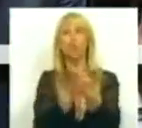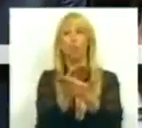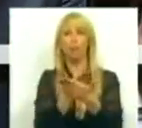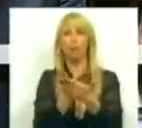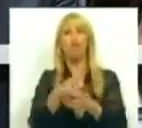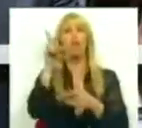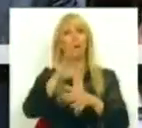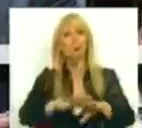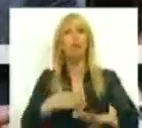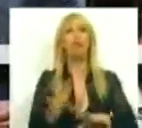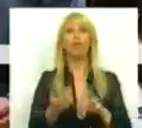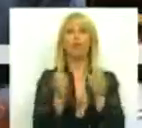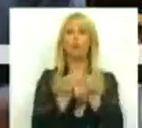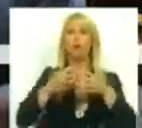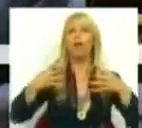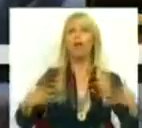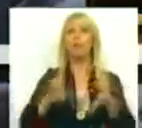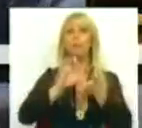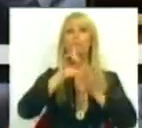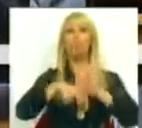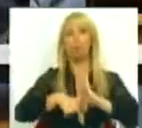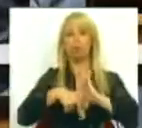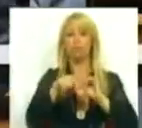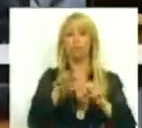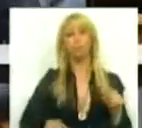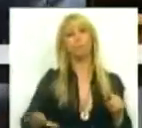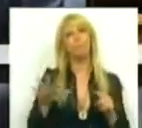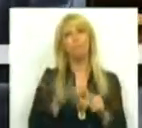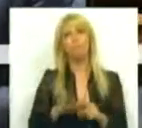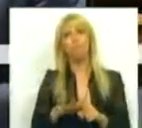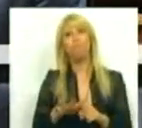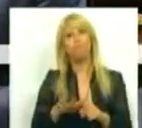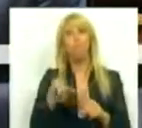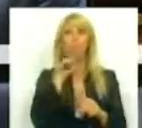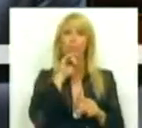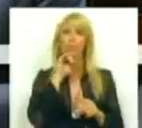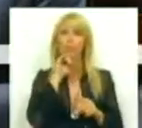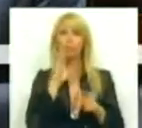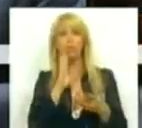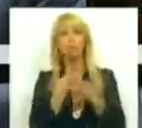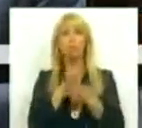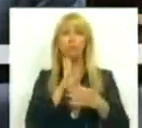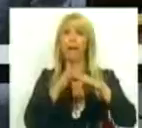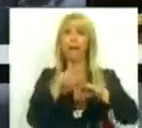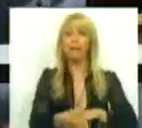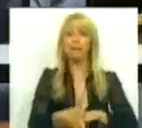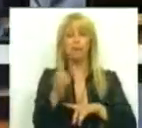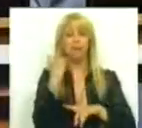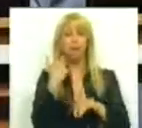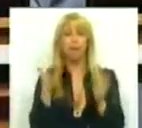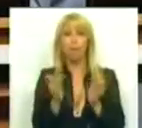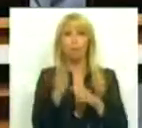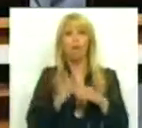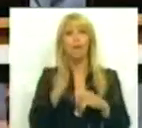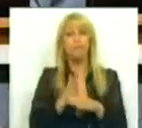o reforço e o alargamento dos projetos que neste âmbito são elegíveis para o acesso das micro e das pequenas e médias empresas